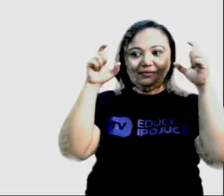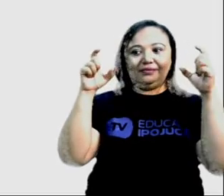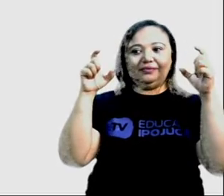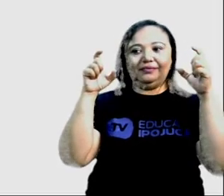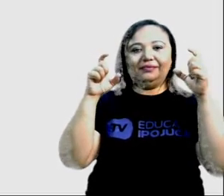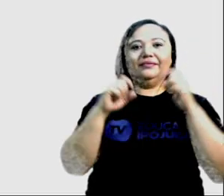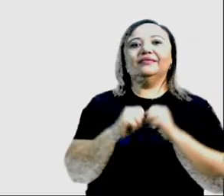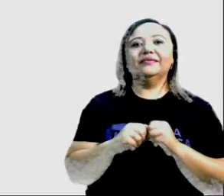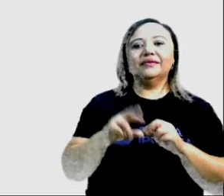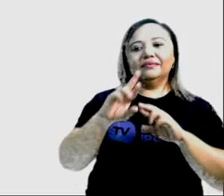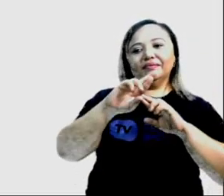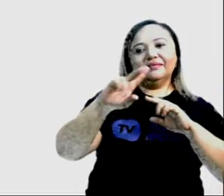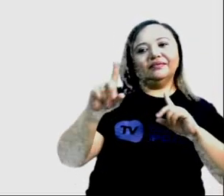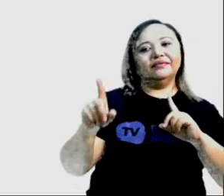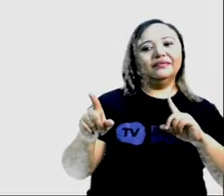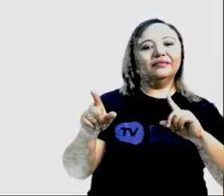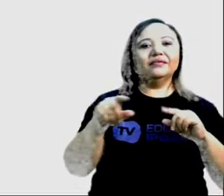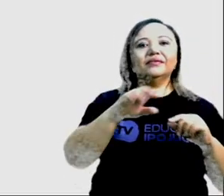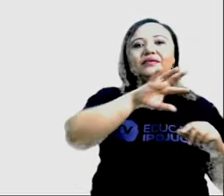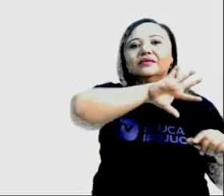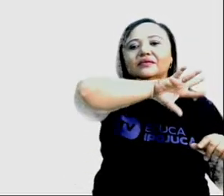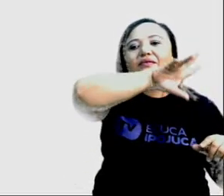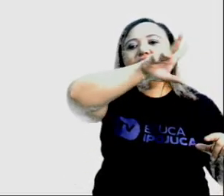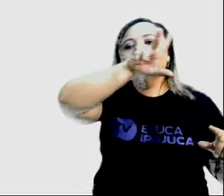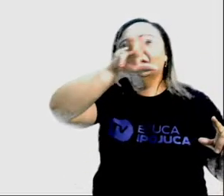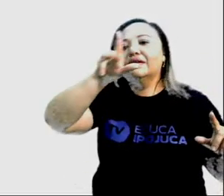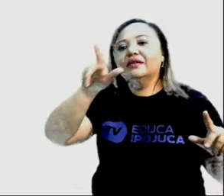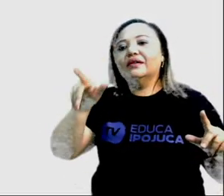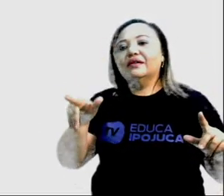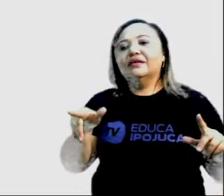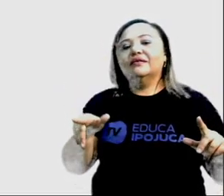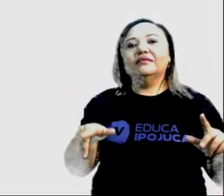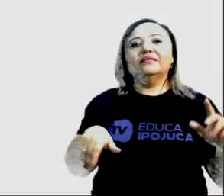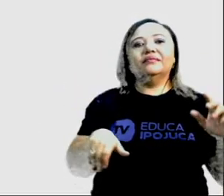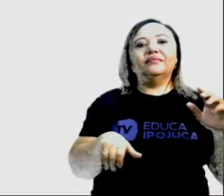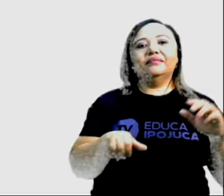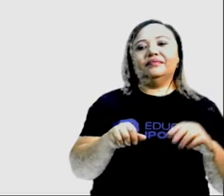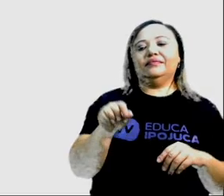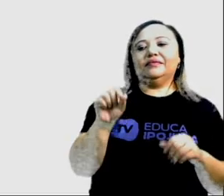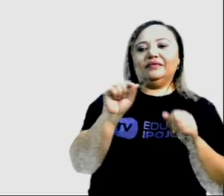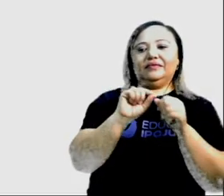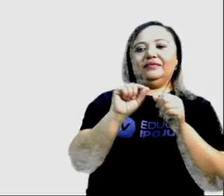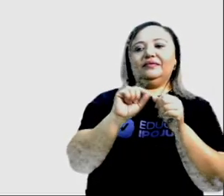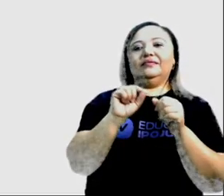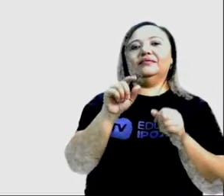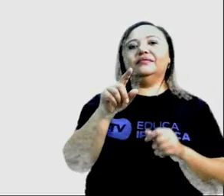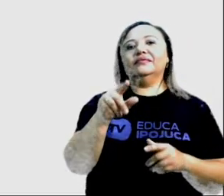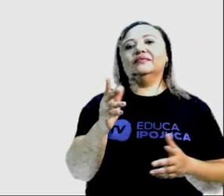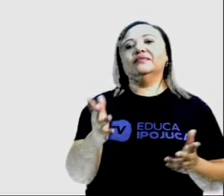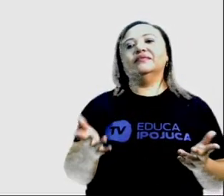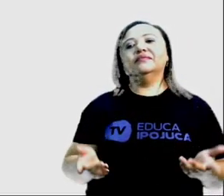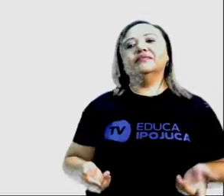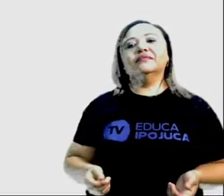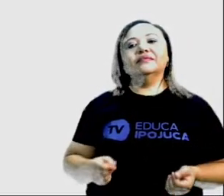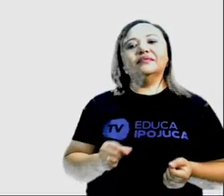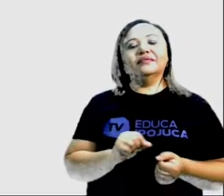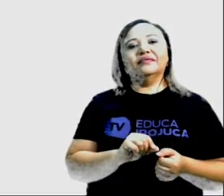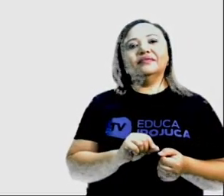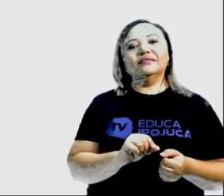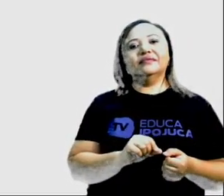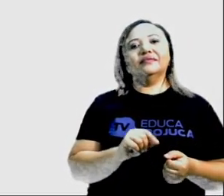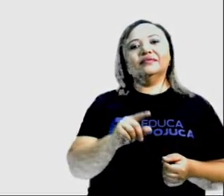bem grandes, diferente do leão, porque depois é só fazer o detalhe lá dentro. Aí aqui